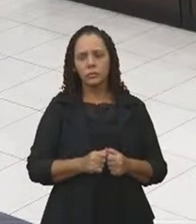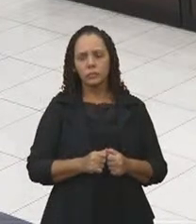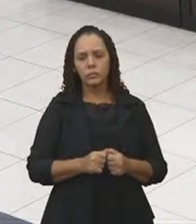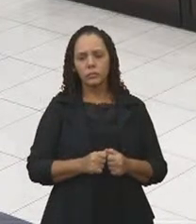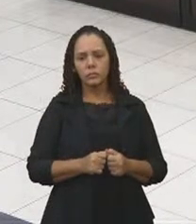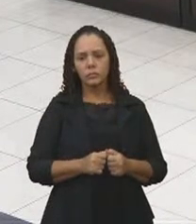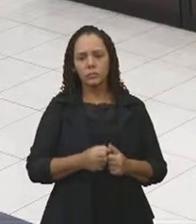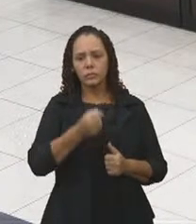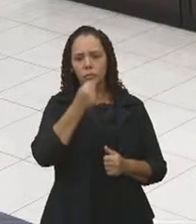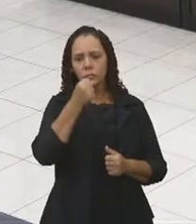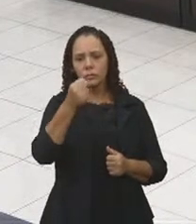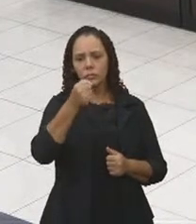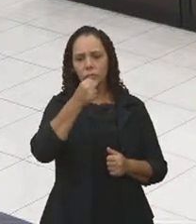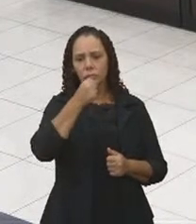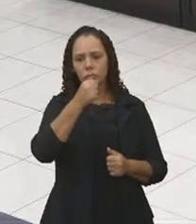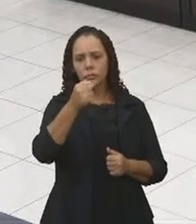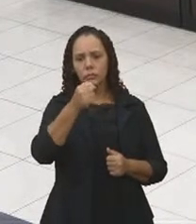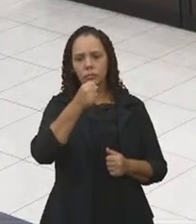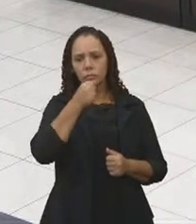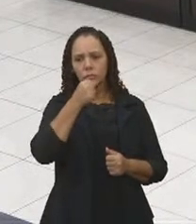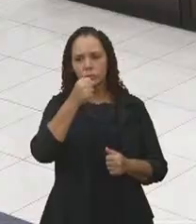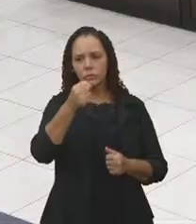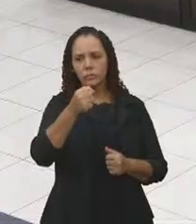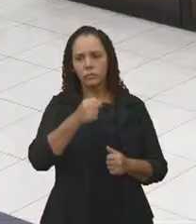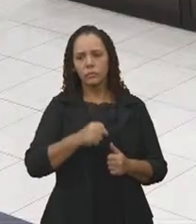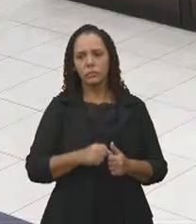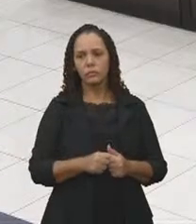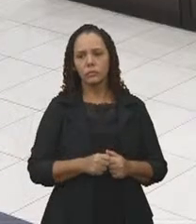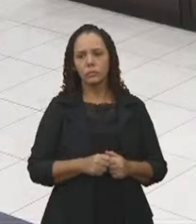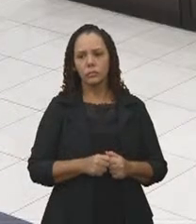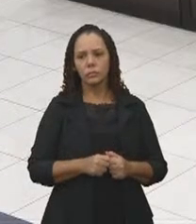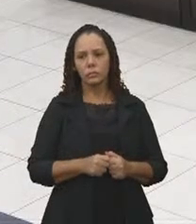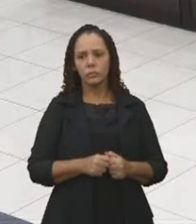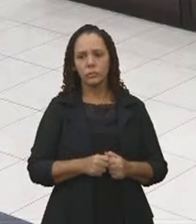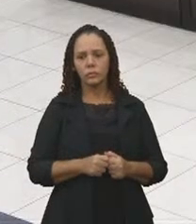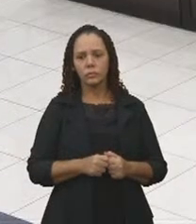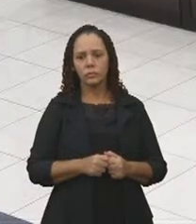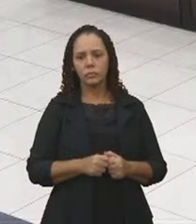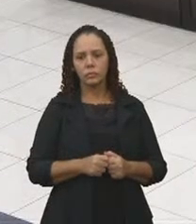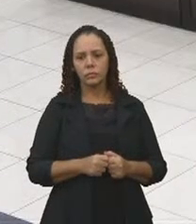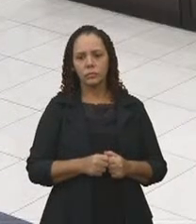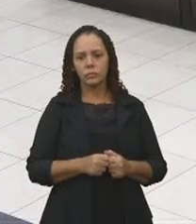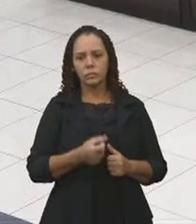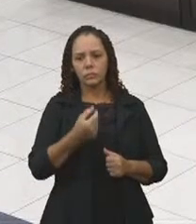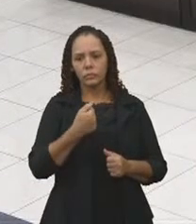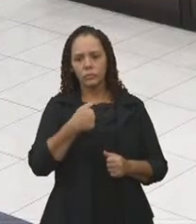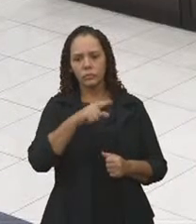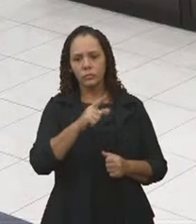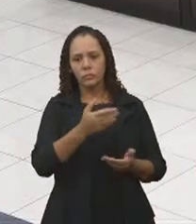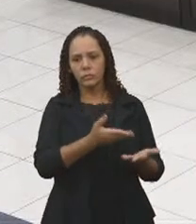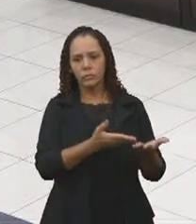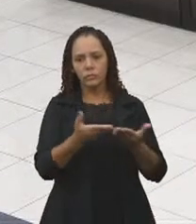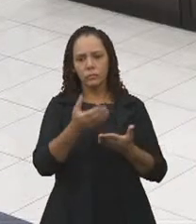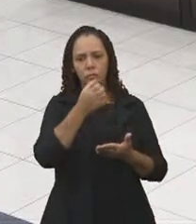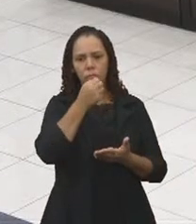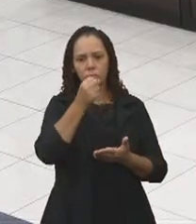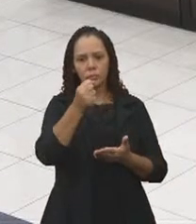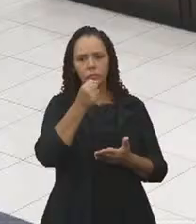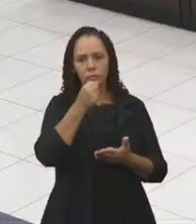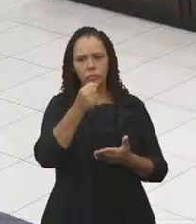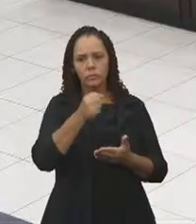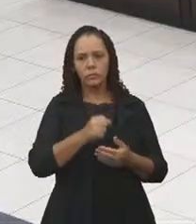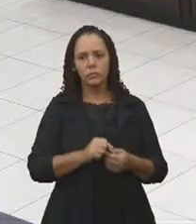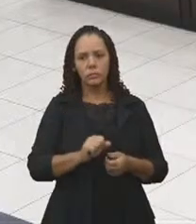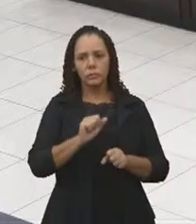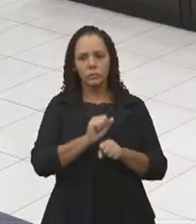Temos microfone para eles? Sem fio? Ele vai ter o senhor aí para o senhor fazer a pergunta para ficar na televisão registrada aí, tá bom?